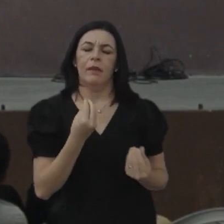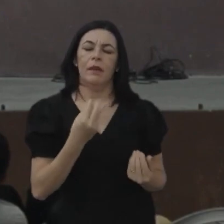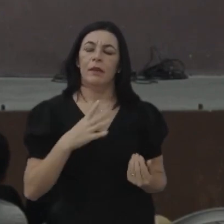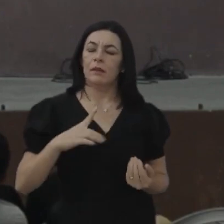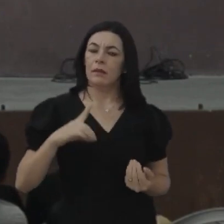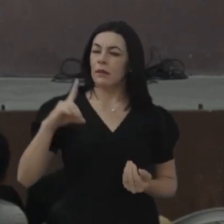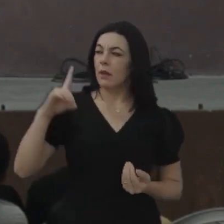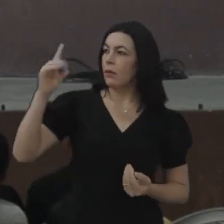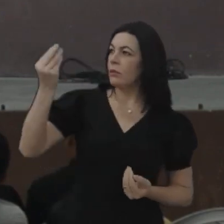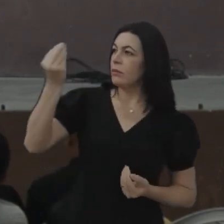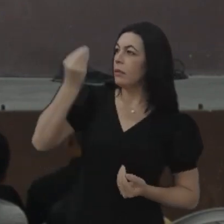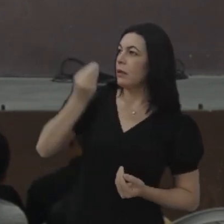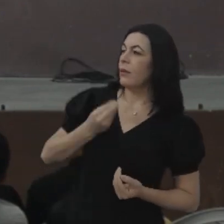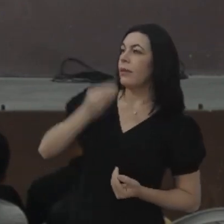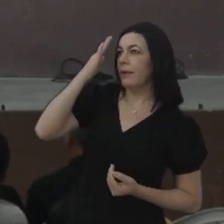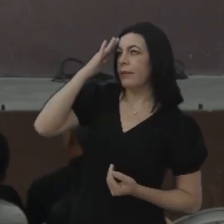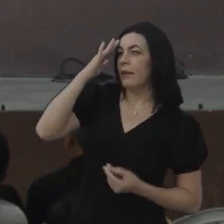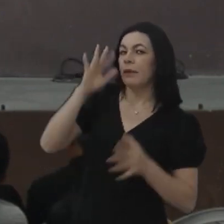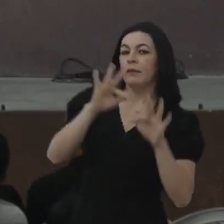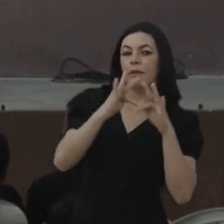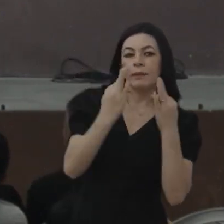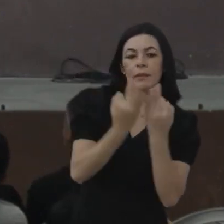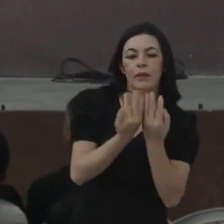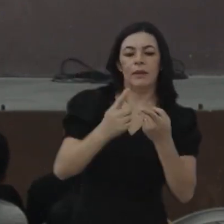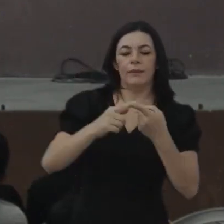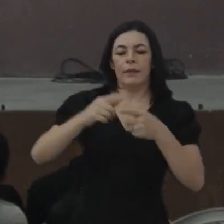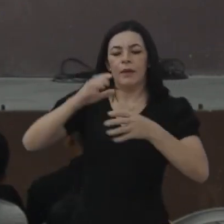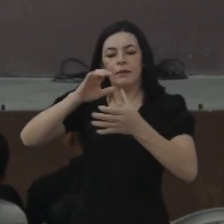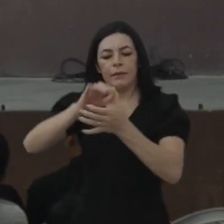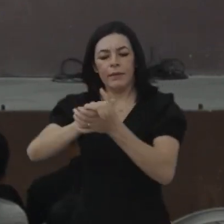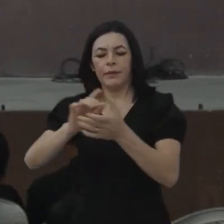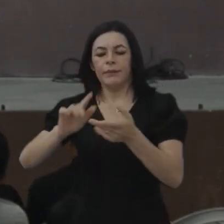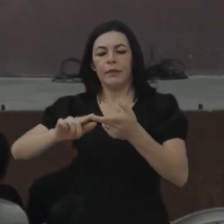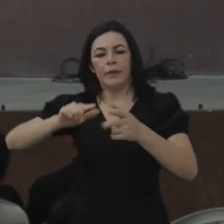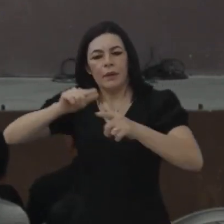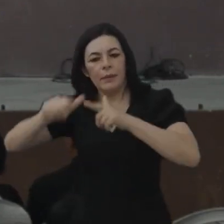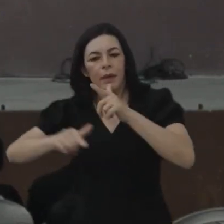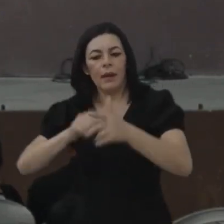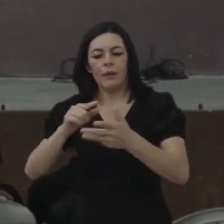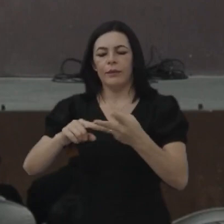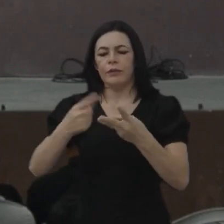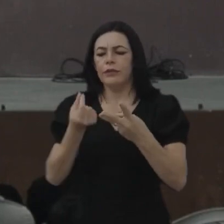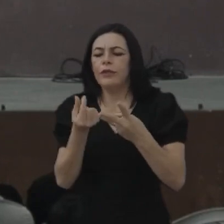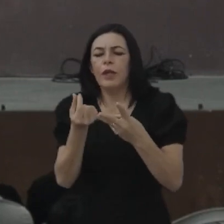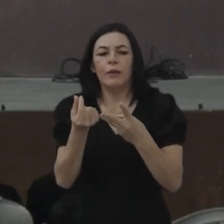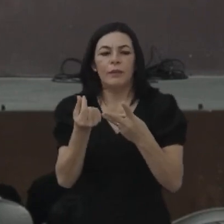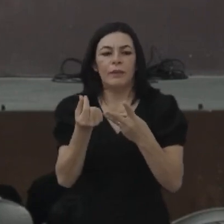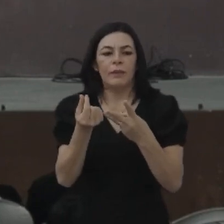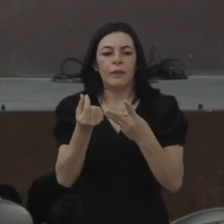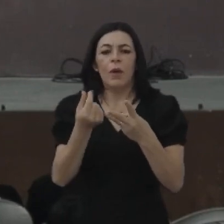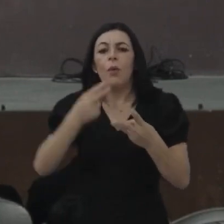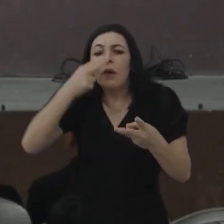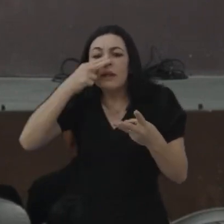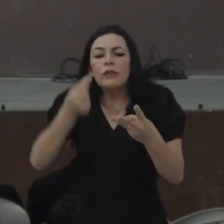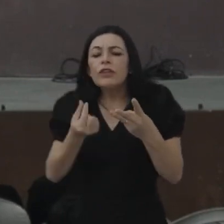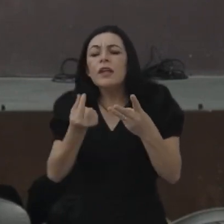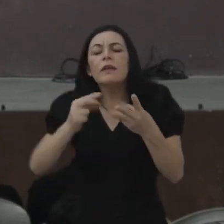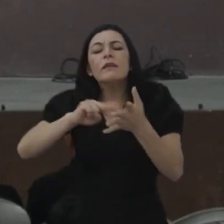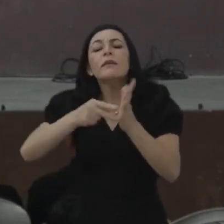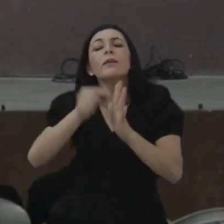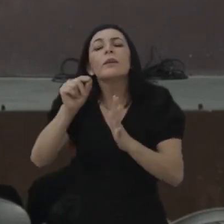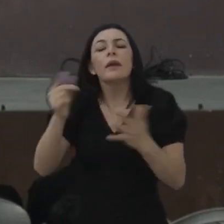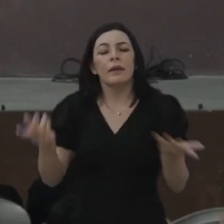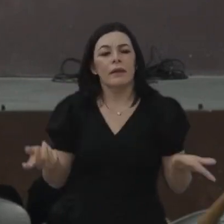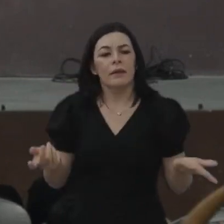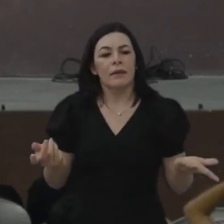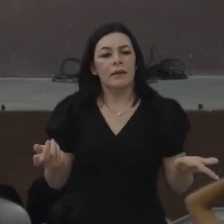deu do que é família, casamento, trabalho, dinheiro. O que é dinheiro para o cristão? Para que serve o dinheiro para